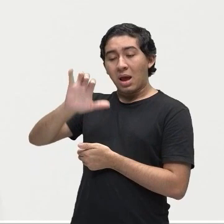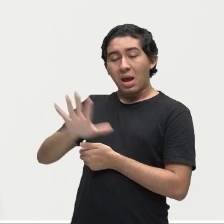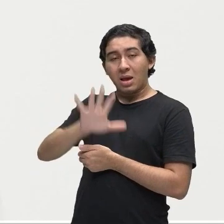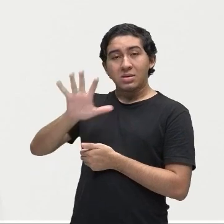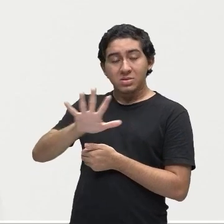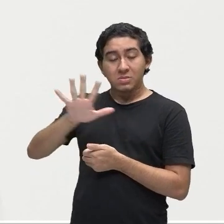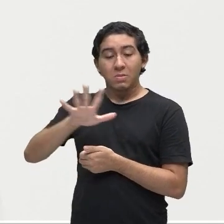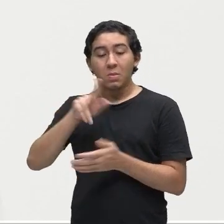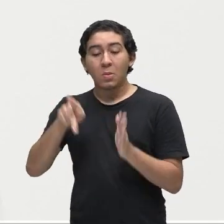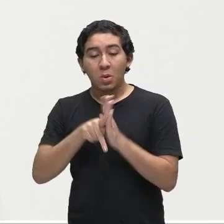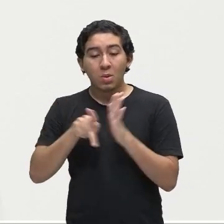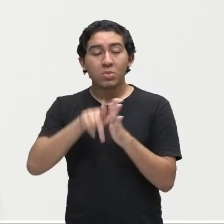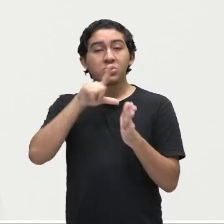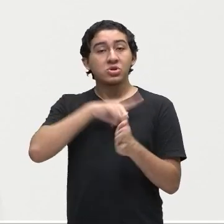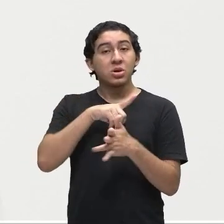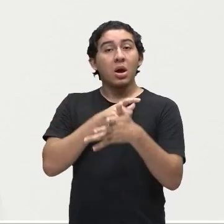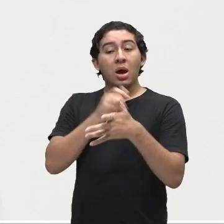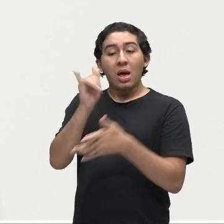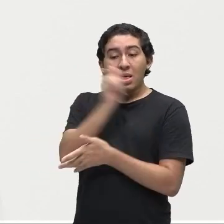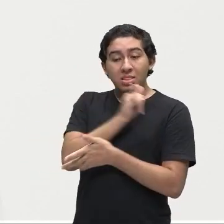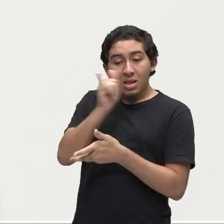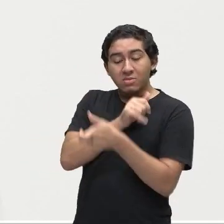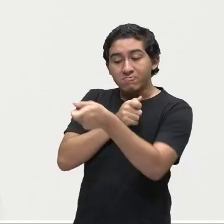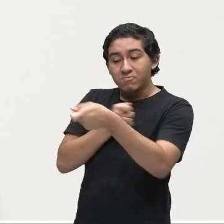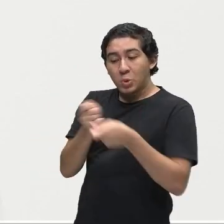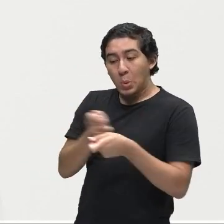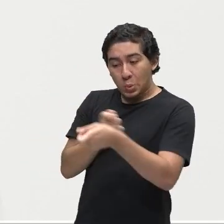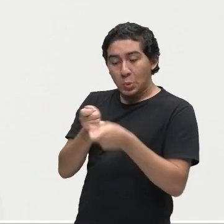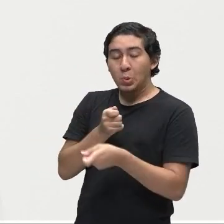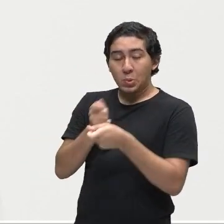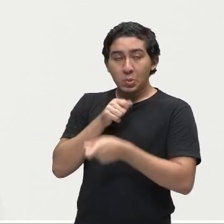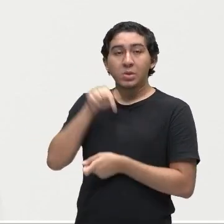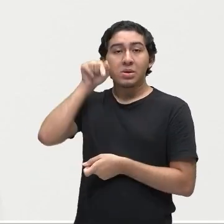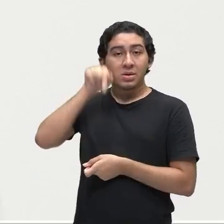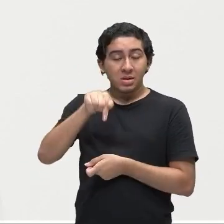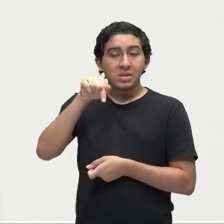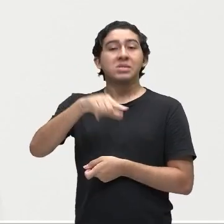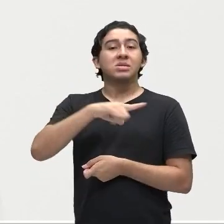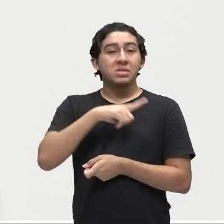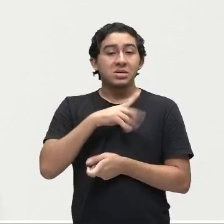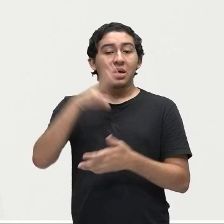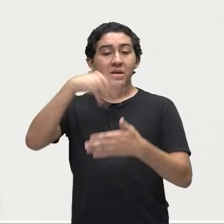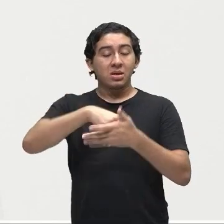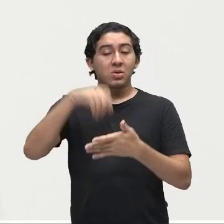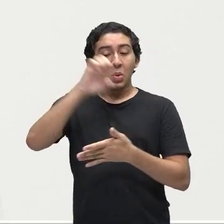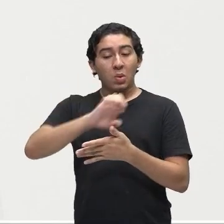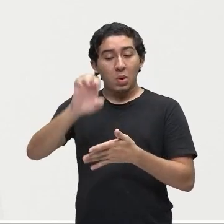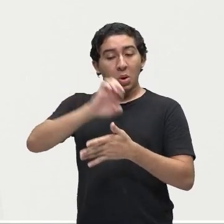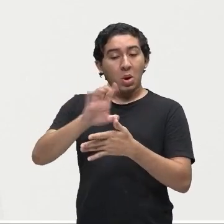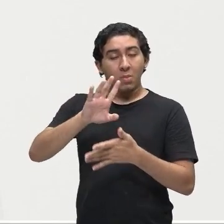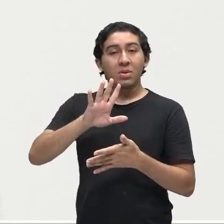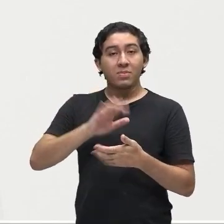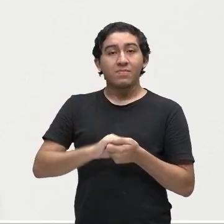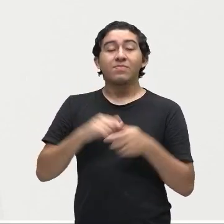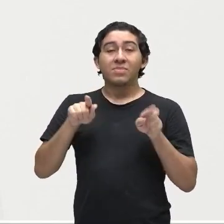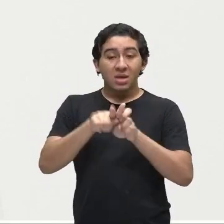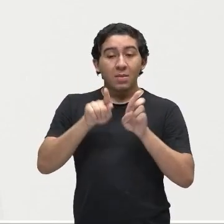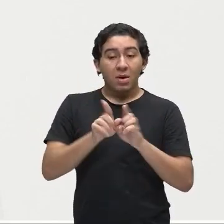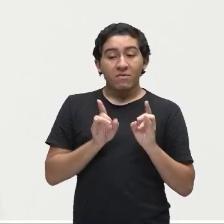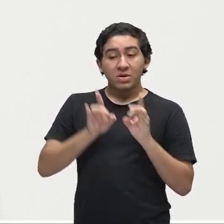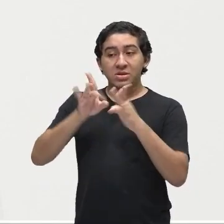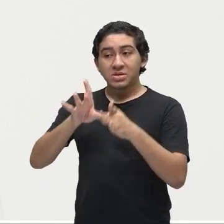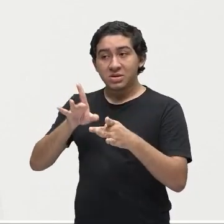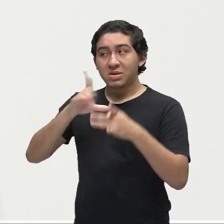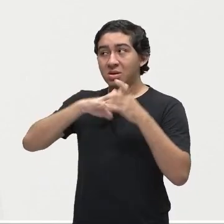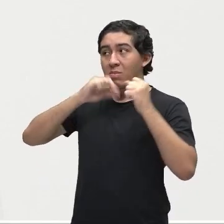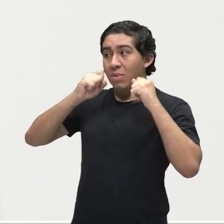era a cidade de Gênova e Veneza que trazia para dentro da Europa e de lá se espalhava pelo mundo. Então, você